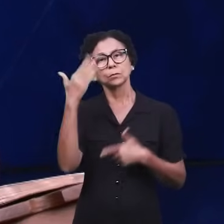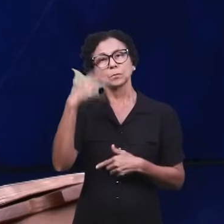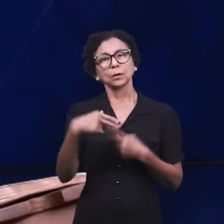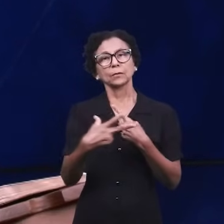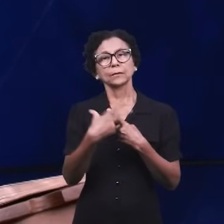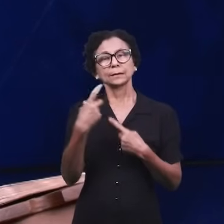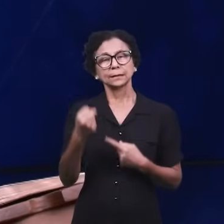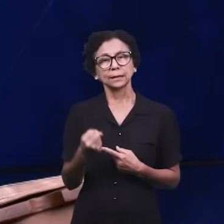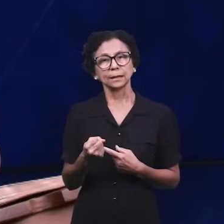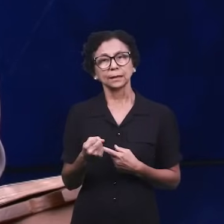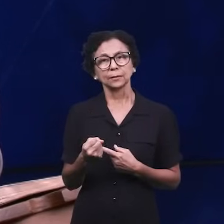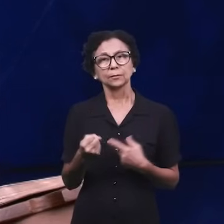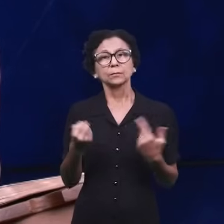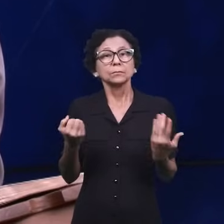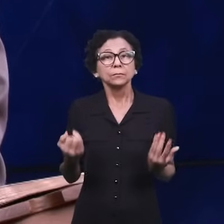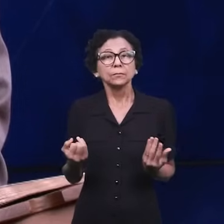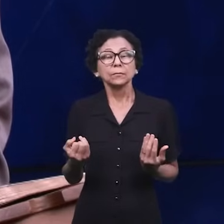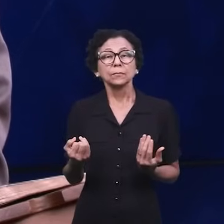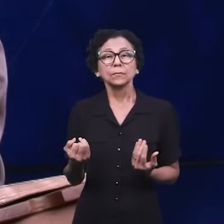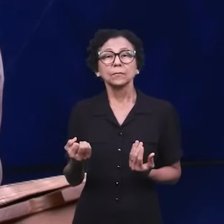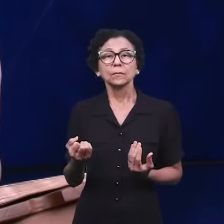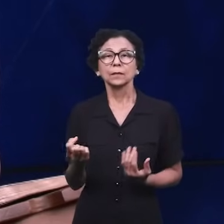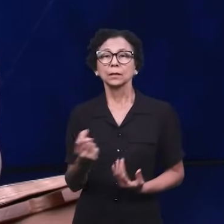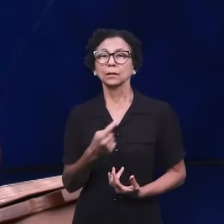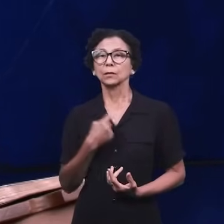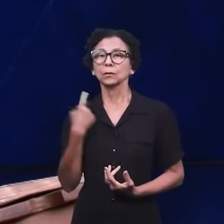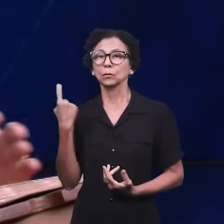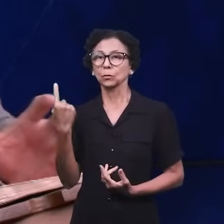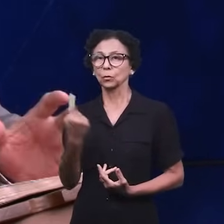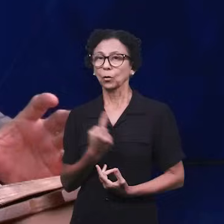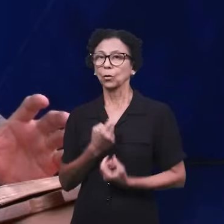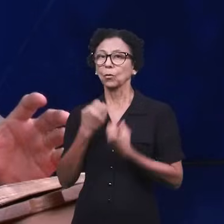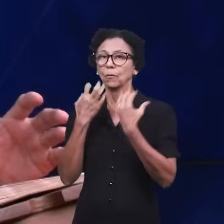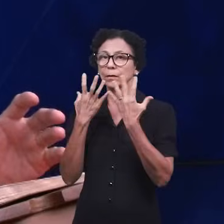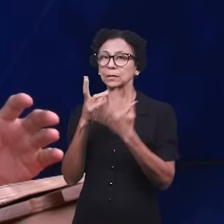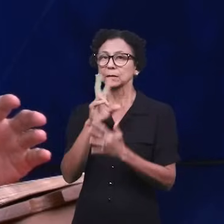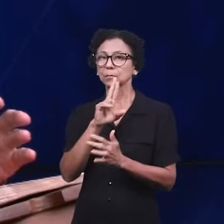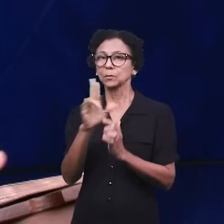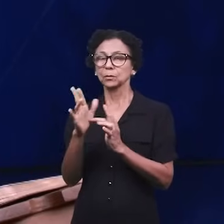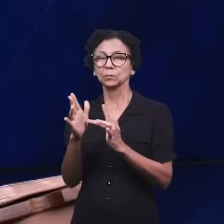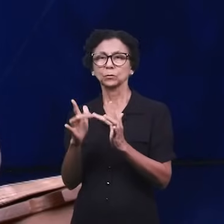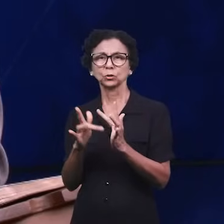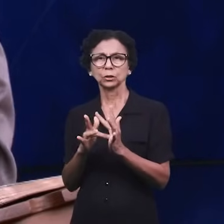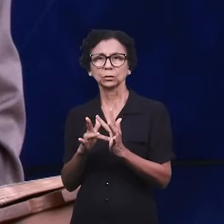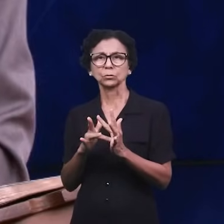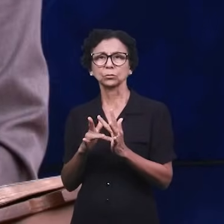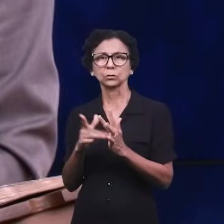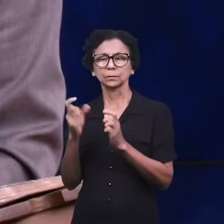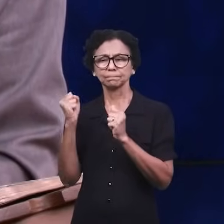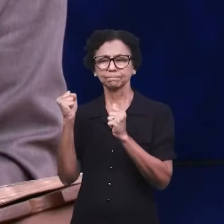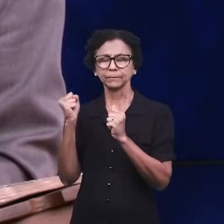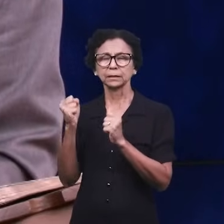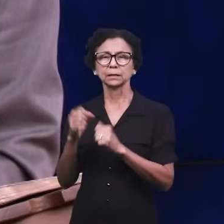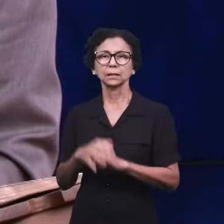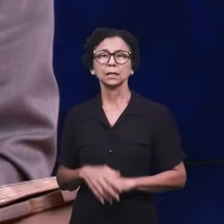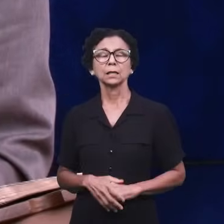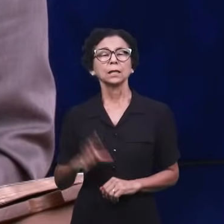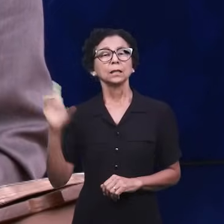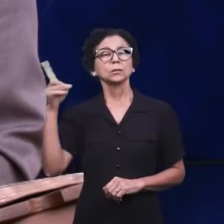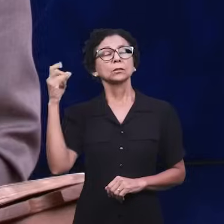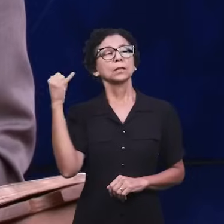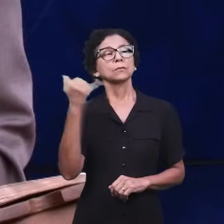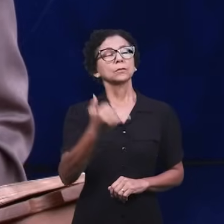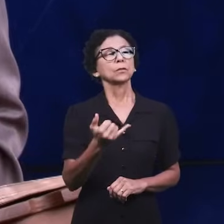Então, diante desse contexto, Davi falou, olha, eu vou a ti em nome